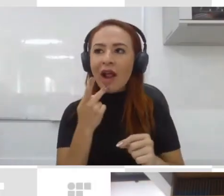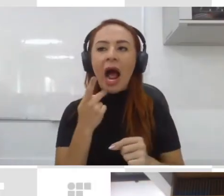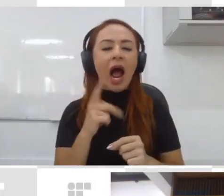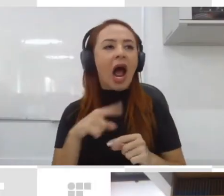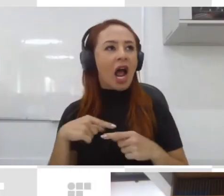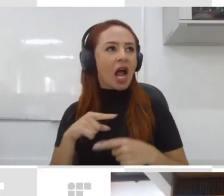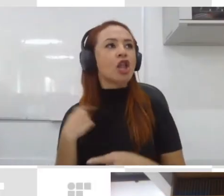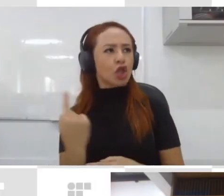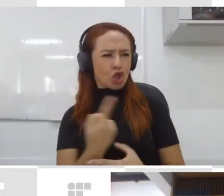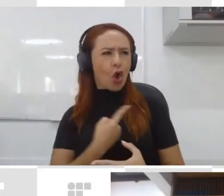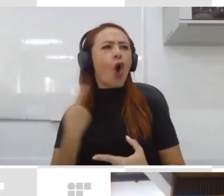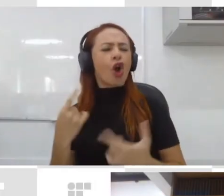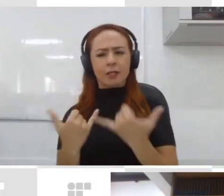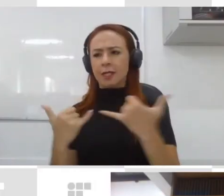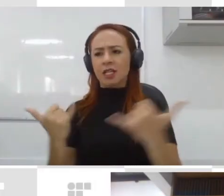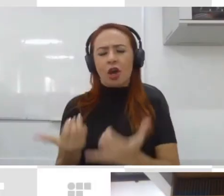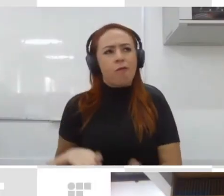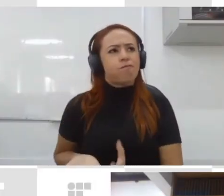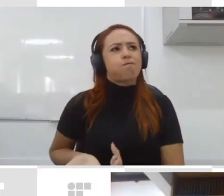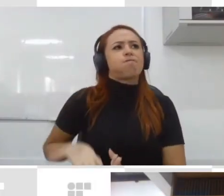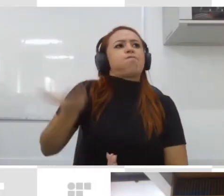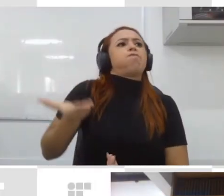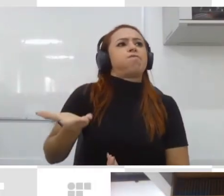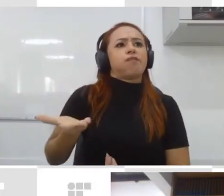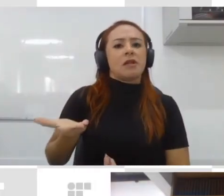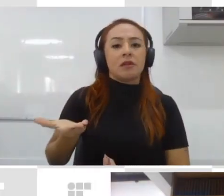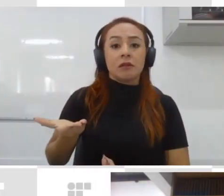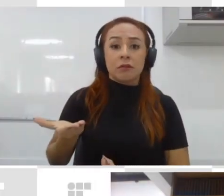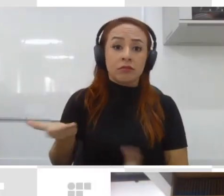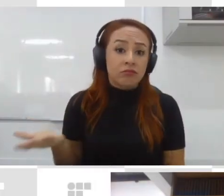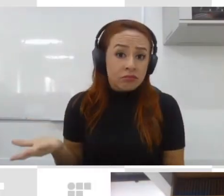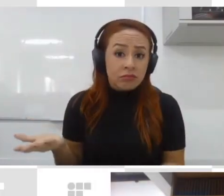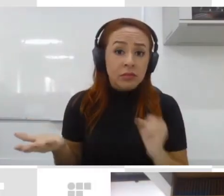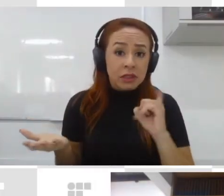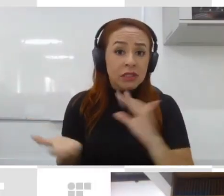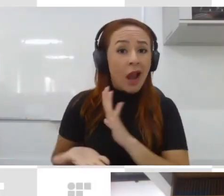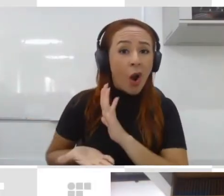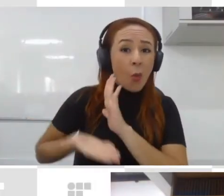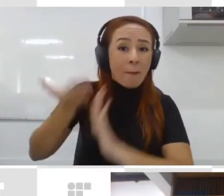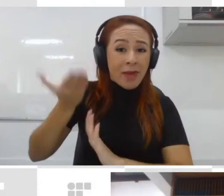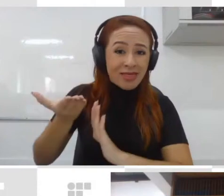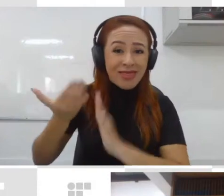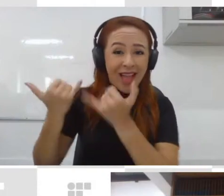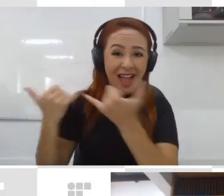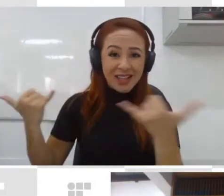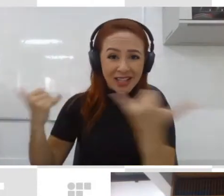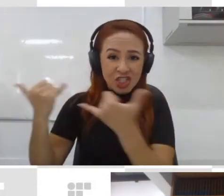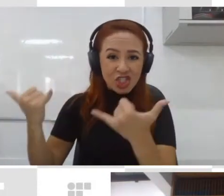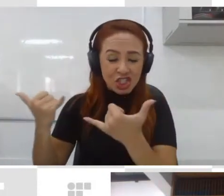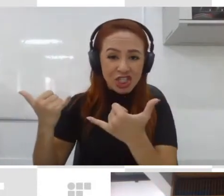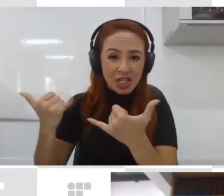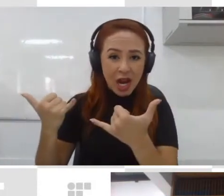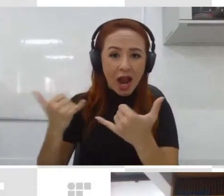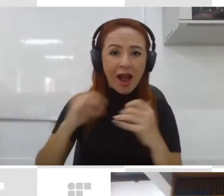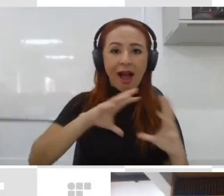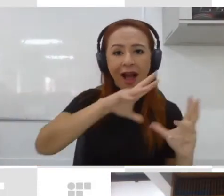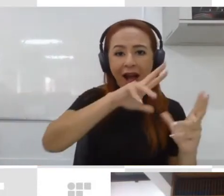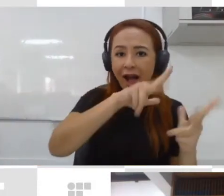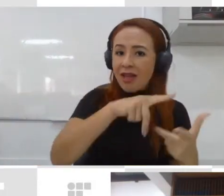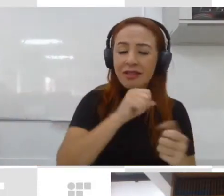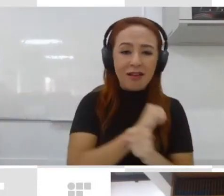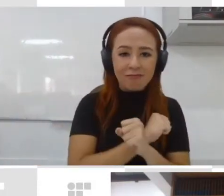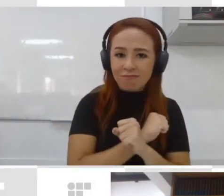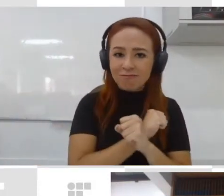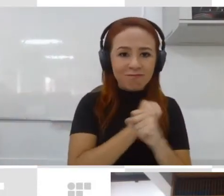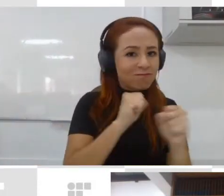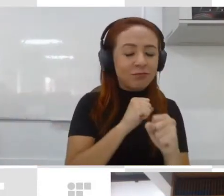Ora, não existe possibilidade de você aumentar o consumo energético e diminuir a pressão sobre o sistema Terra.